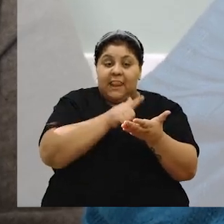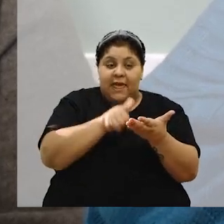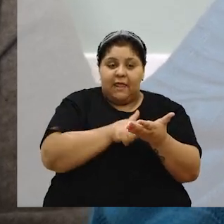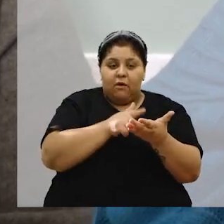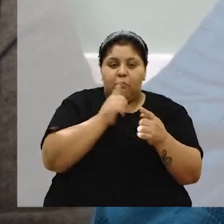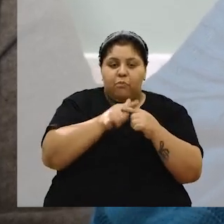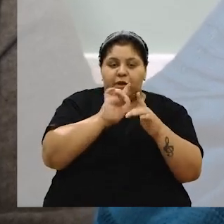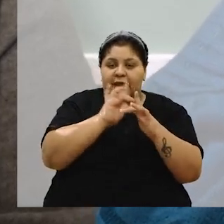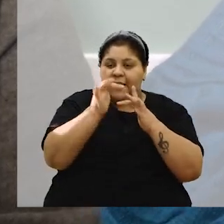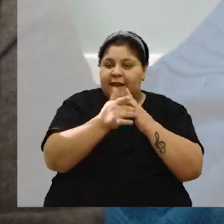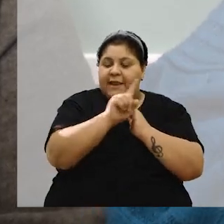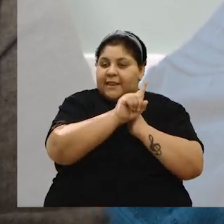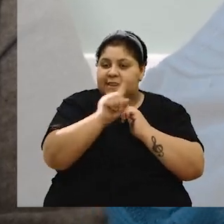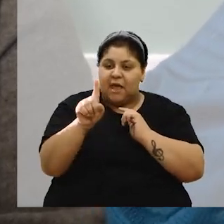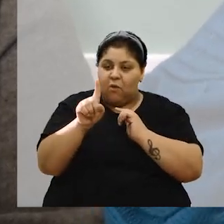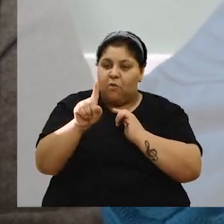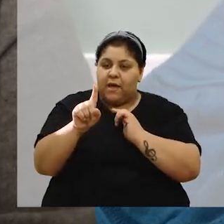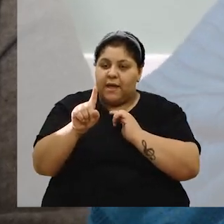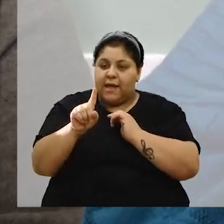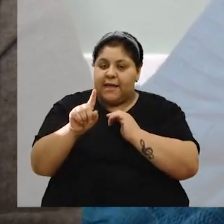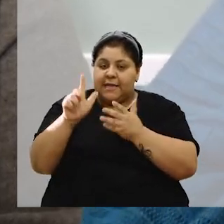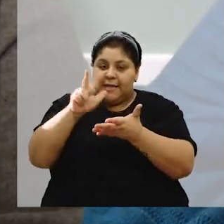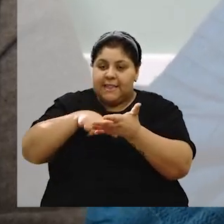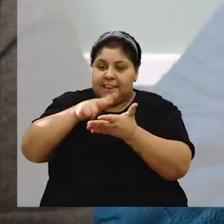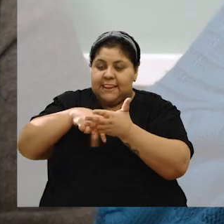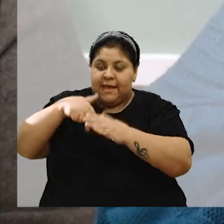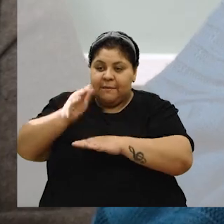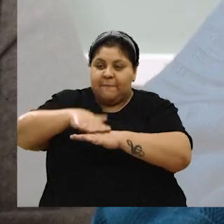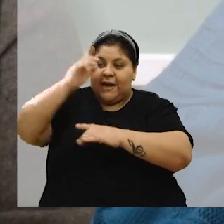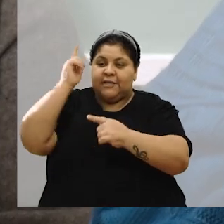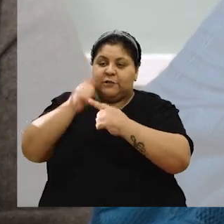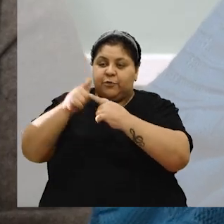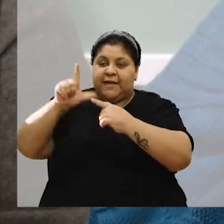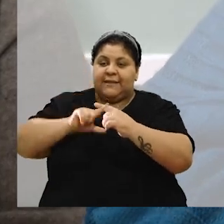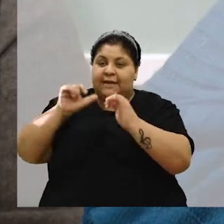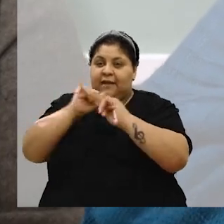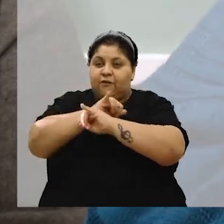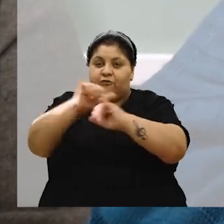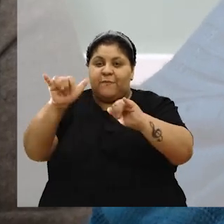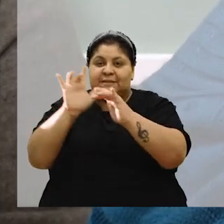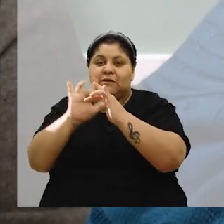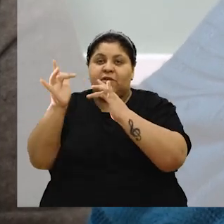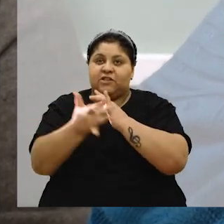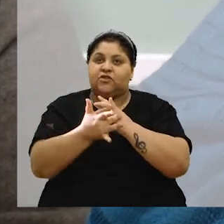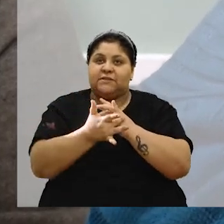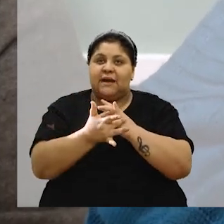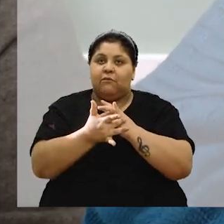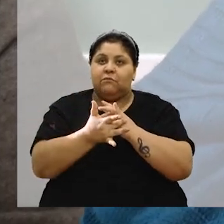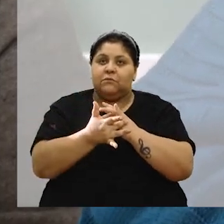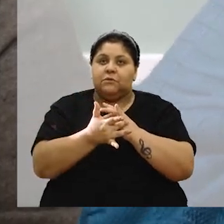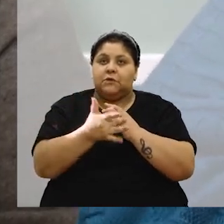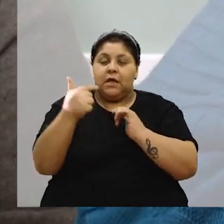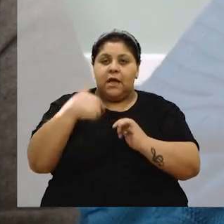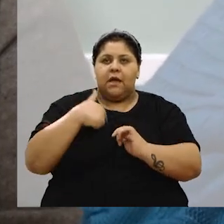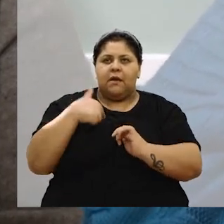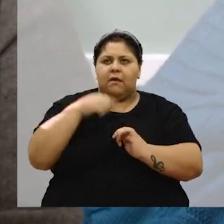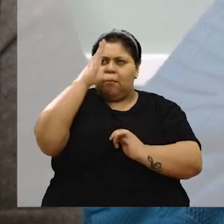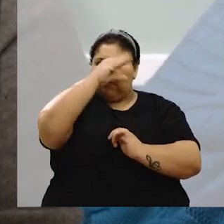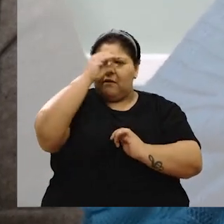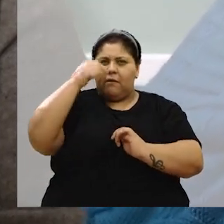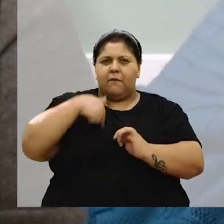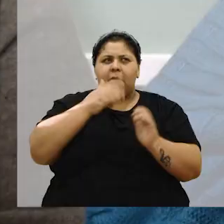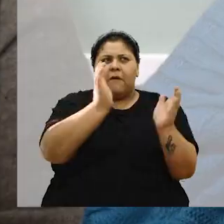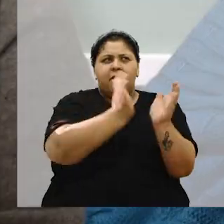vez de eles deixarem de ler por conta das redes sociais, eles aumentam. Então, as colegas dela, as amigas, leem muito mais do que, por exemplo,